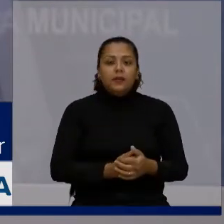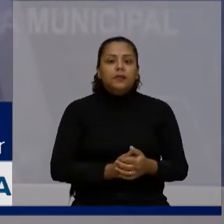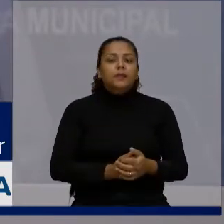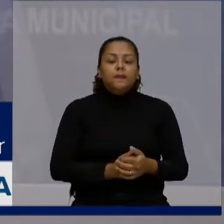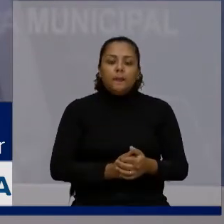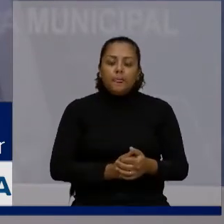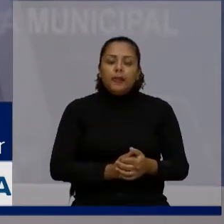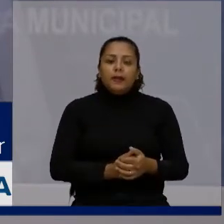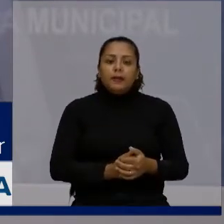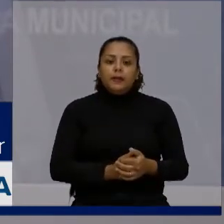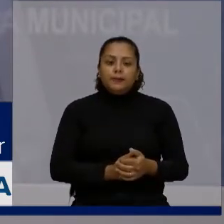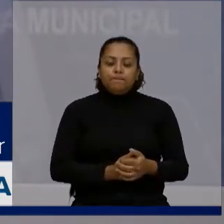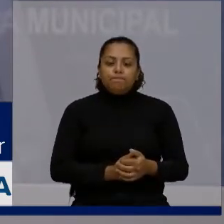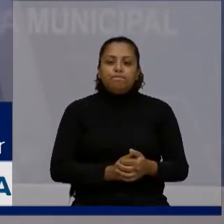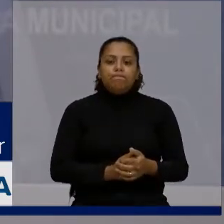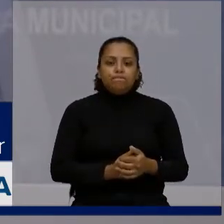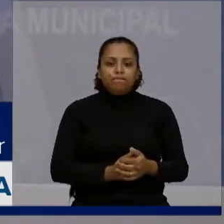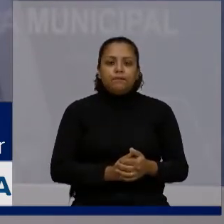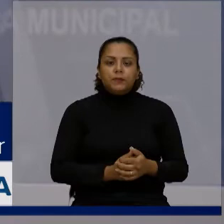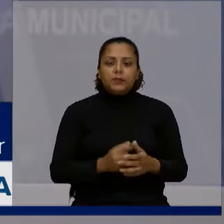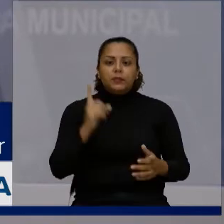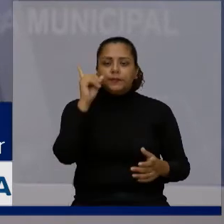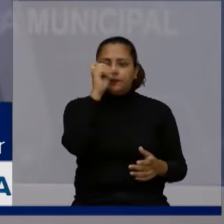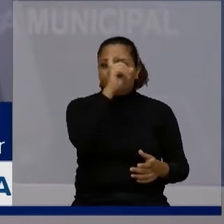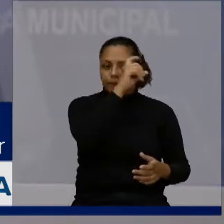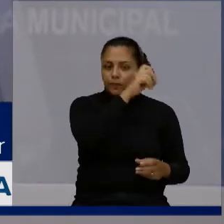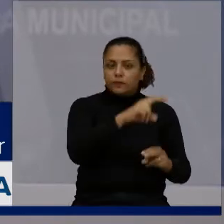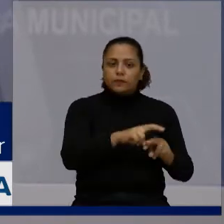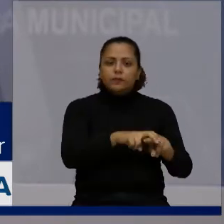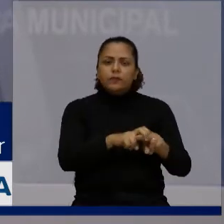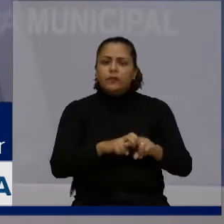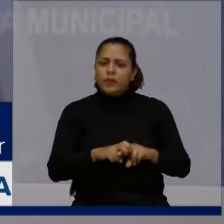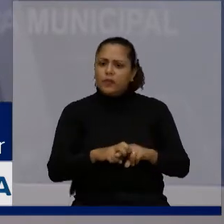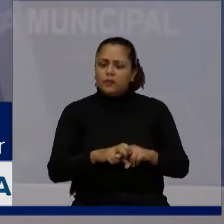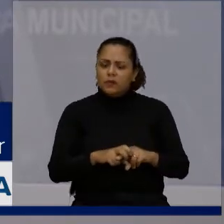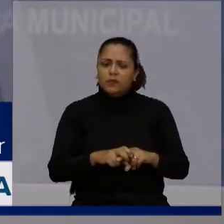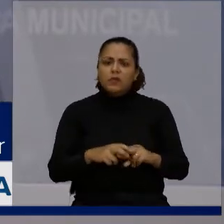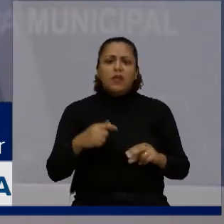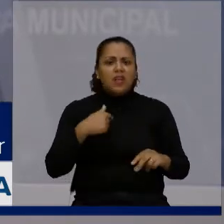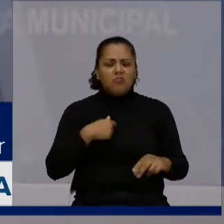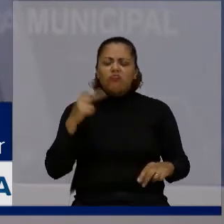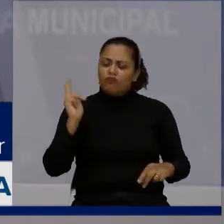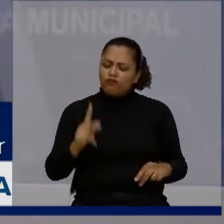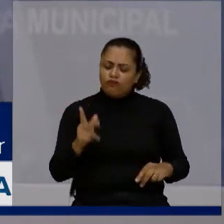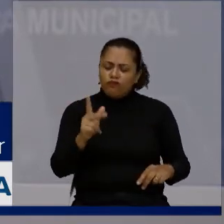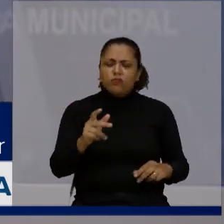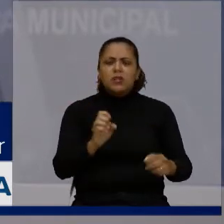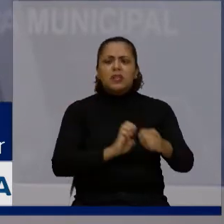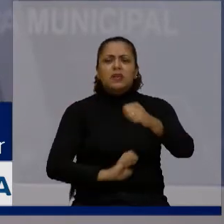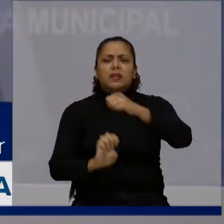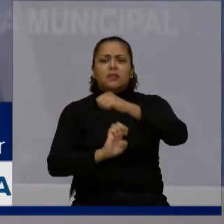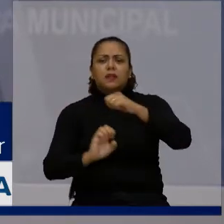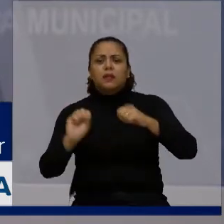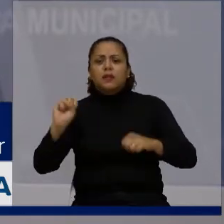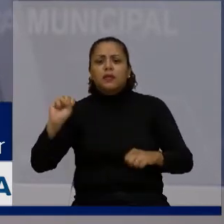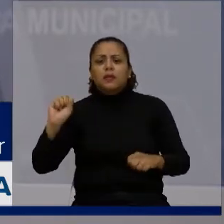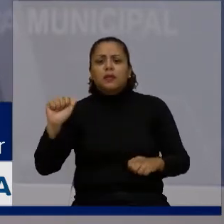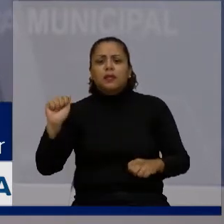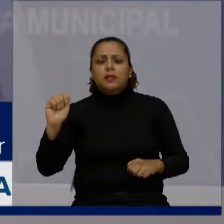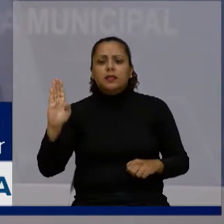Então, é grave a situação. Por isso que nós, incansavelmente, temos falado aqui, a Sabesp precisa investir na